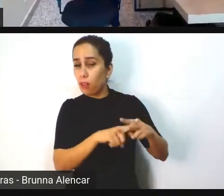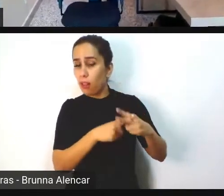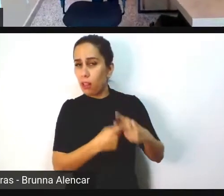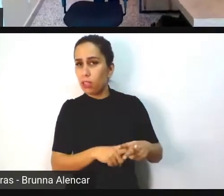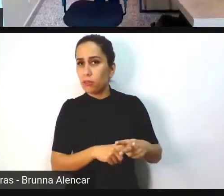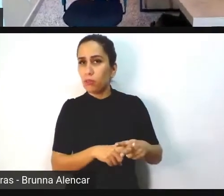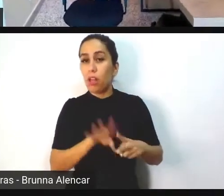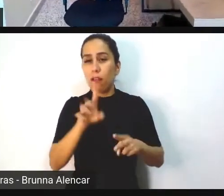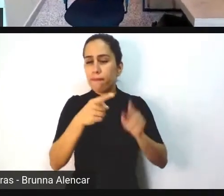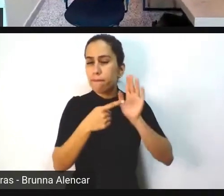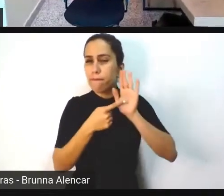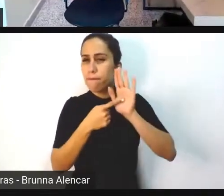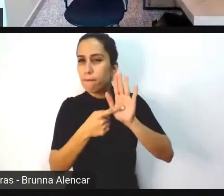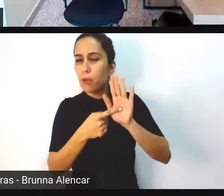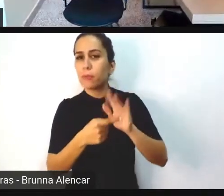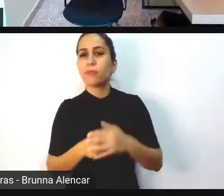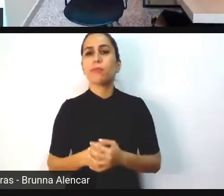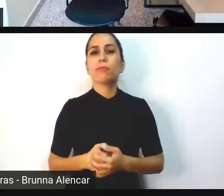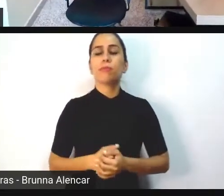um pouquinho, né?